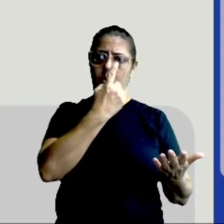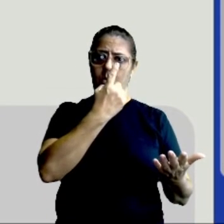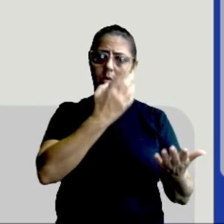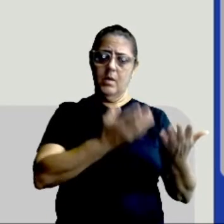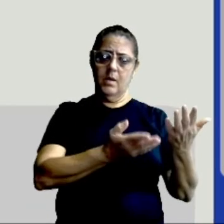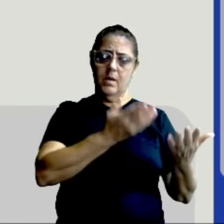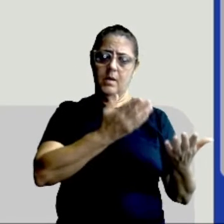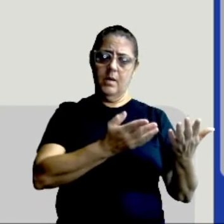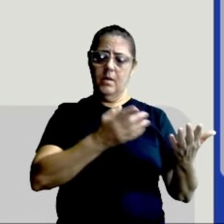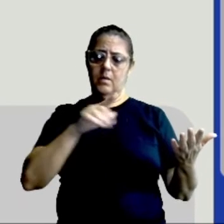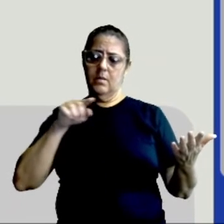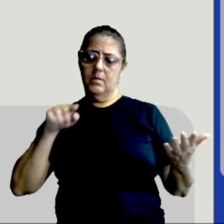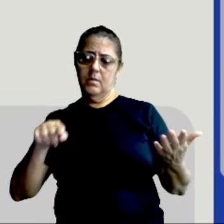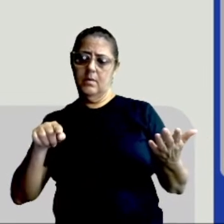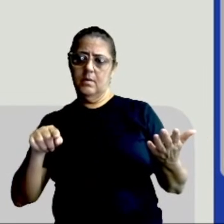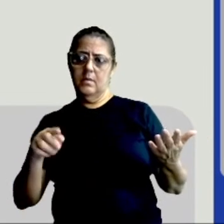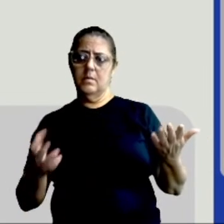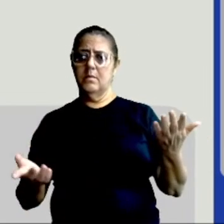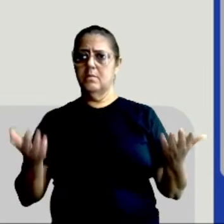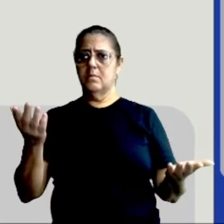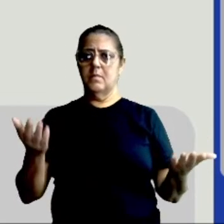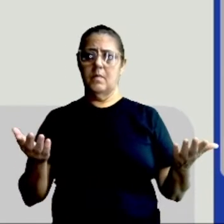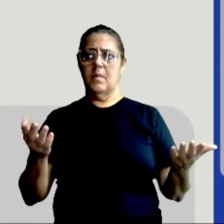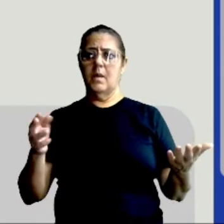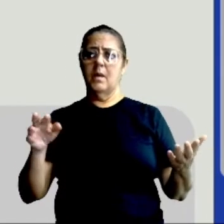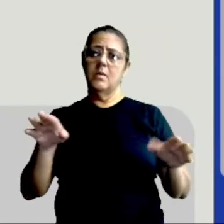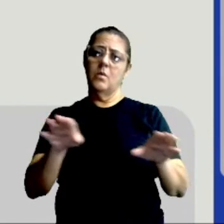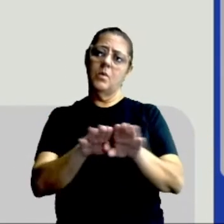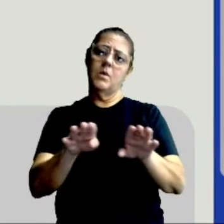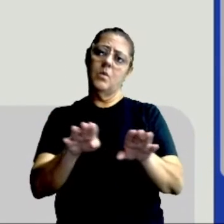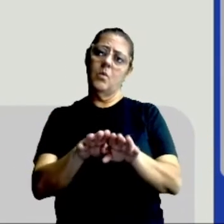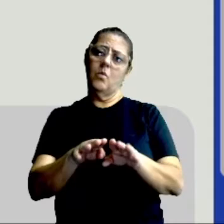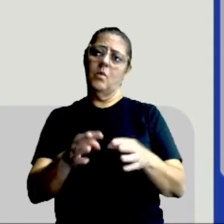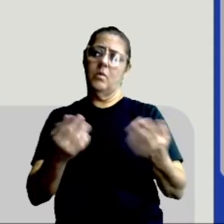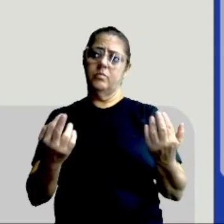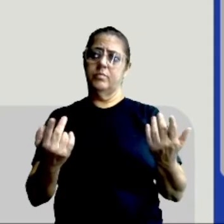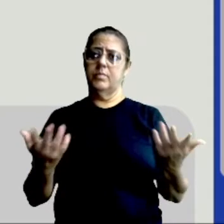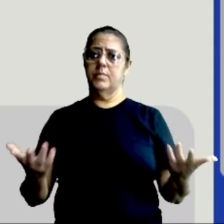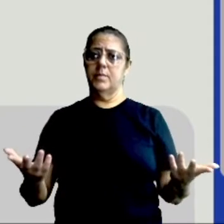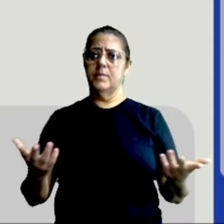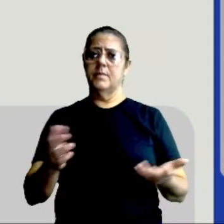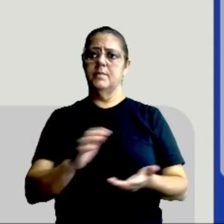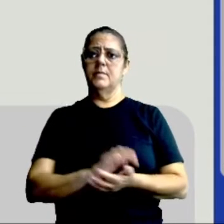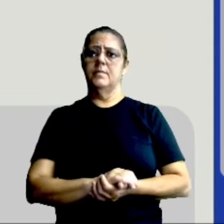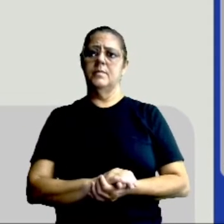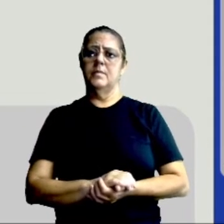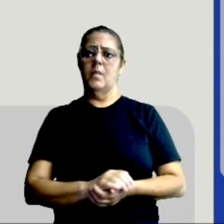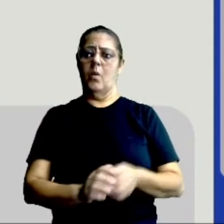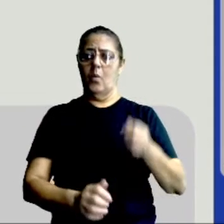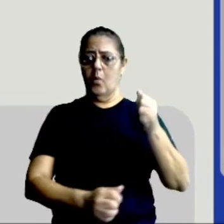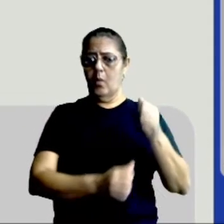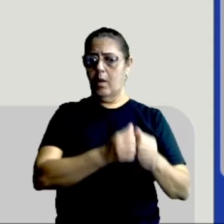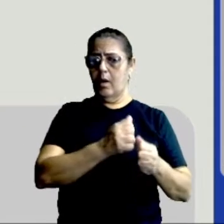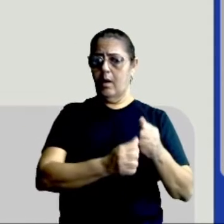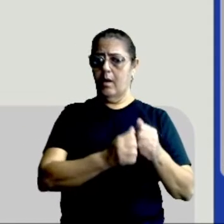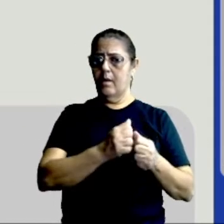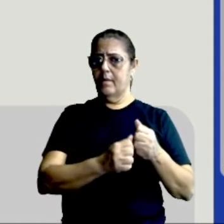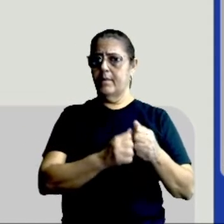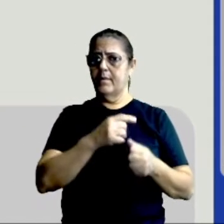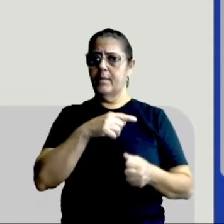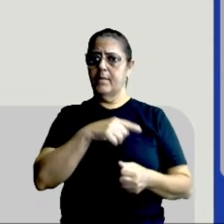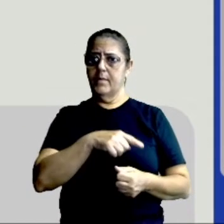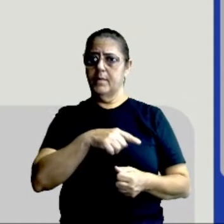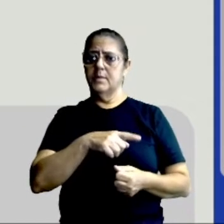Como a balança está equilibrada, os dois pesos são iguais. Então, o que é que a gente pode concluir com relação ao pacote de arroz?